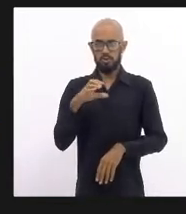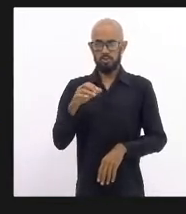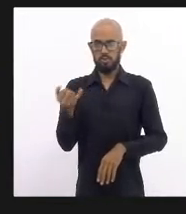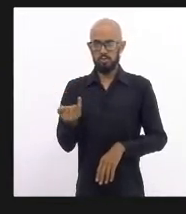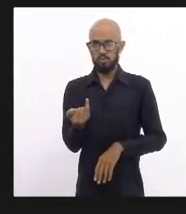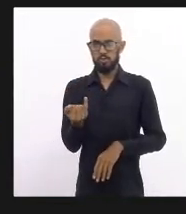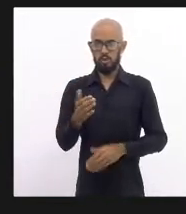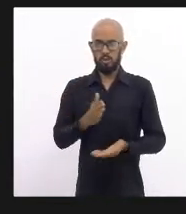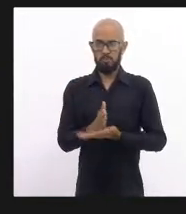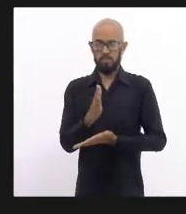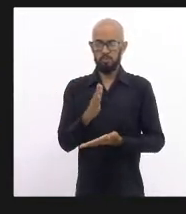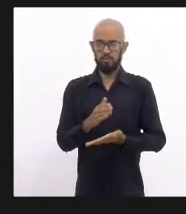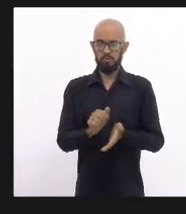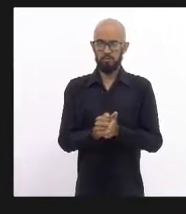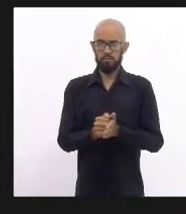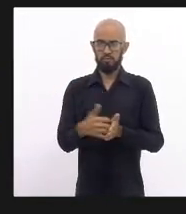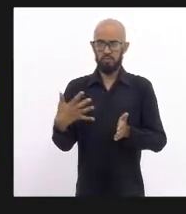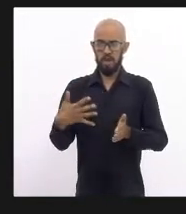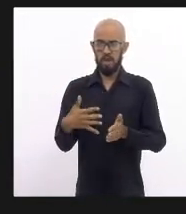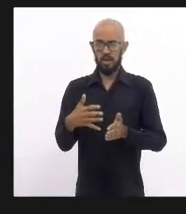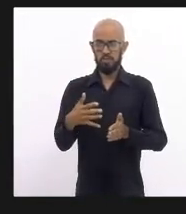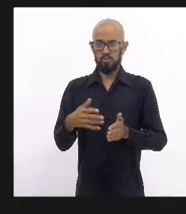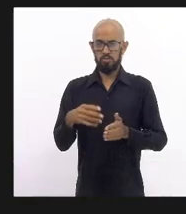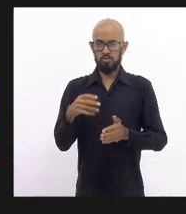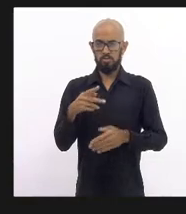aprovemos em inúmeros processos similares